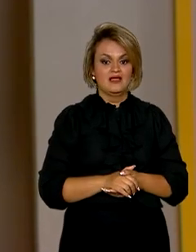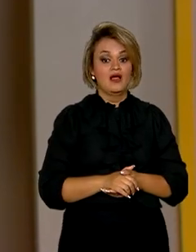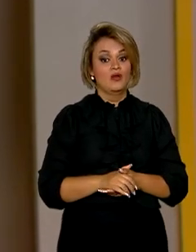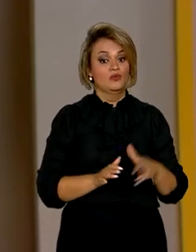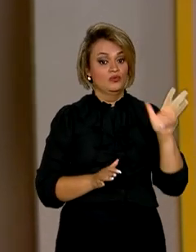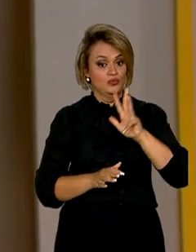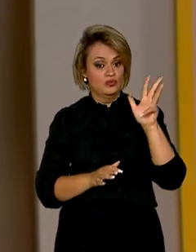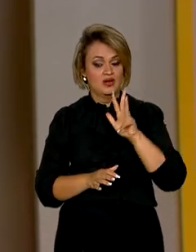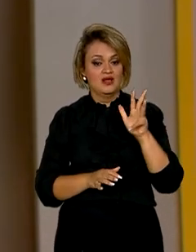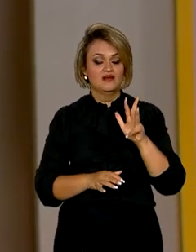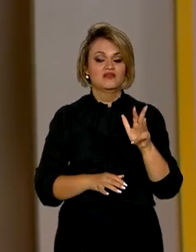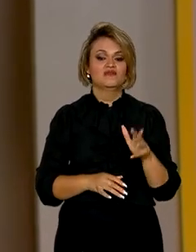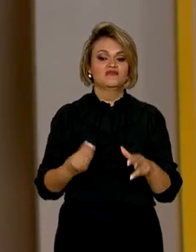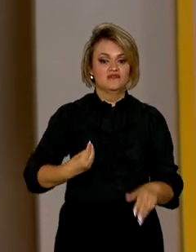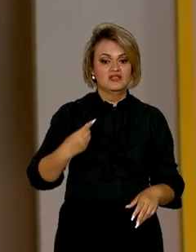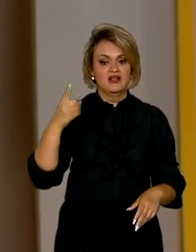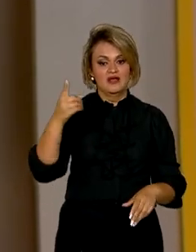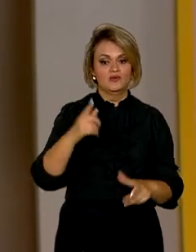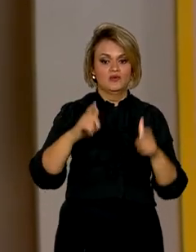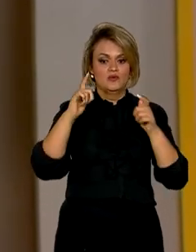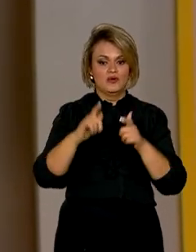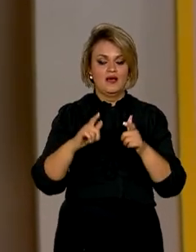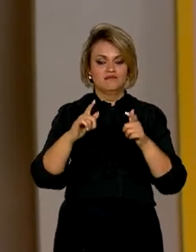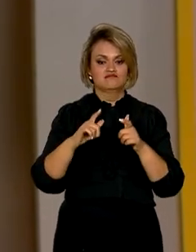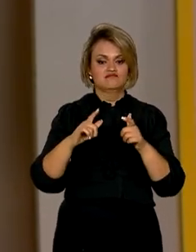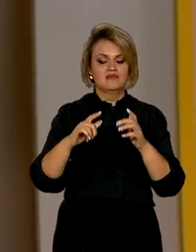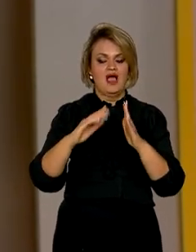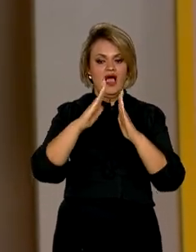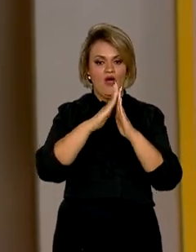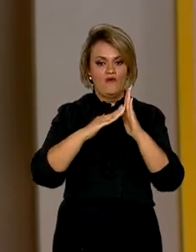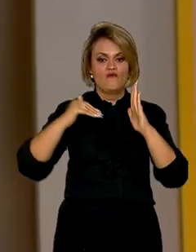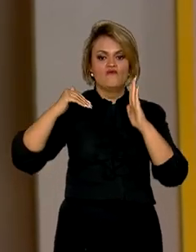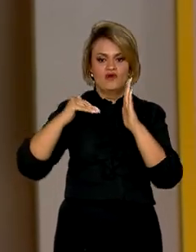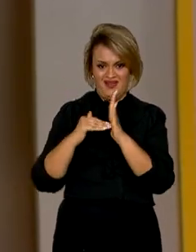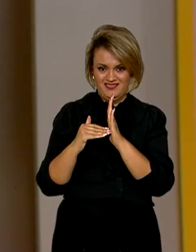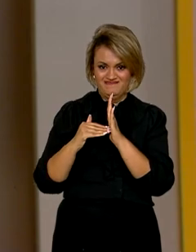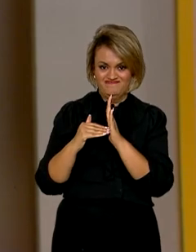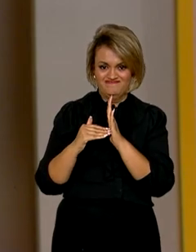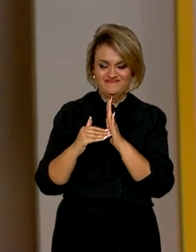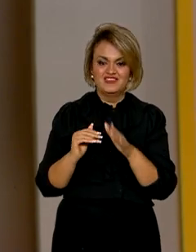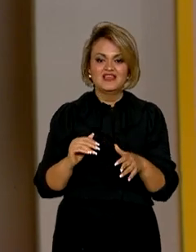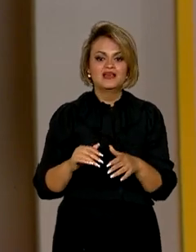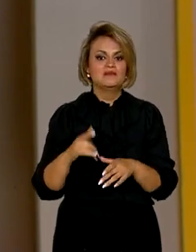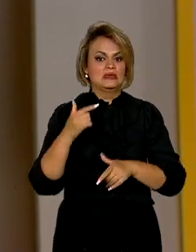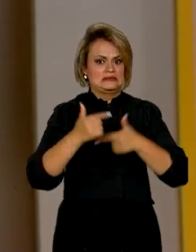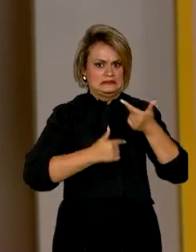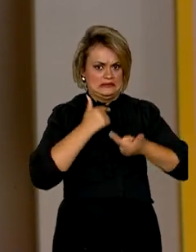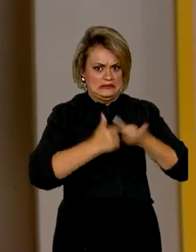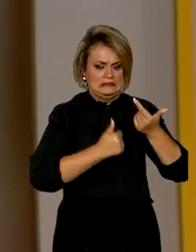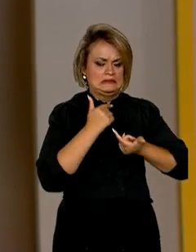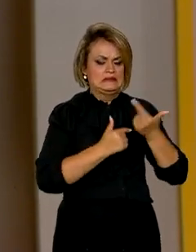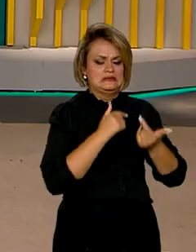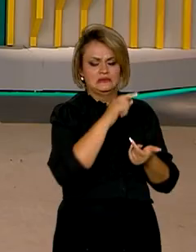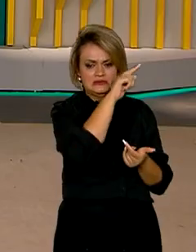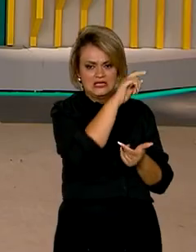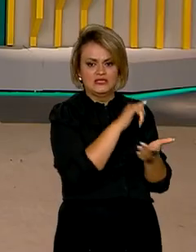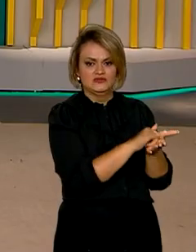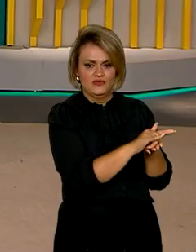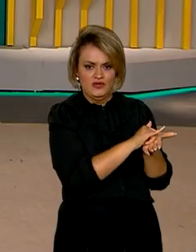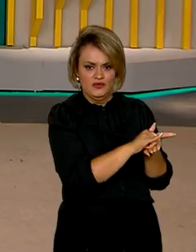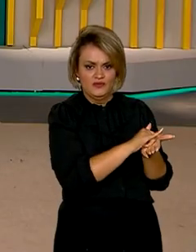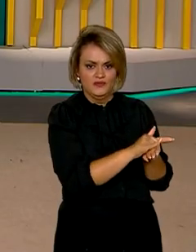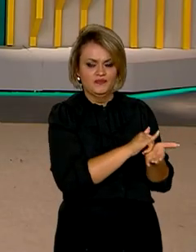O presidente Lula passou o dia no Palácio da Alvorada nesta quinta-feira, depois de uma agenda intensa em Nova York nos últimos dias.